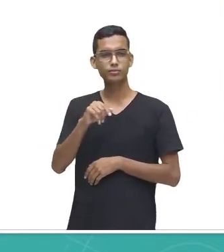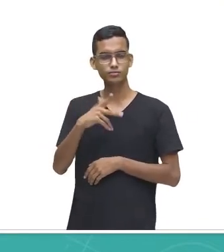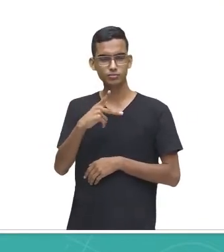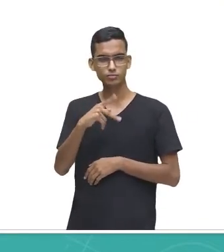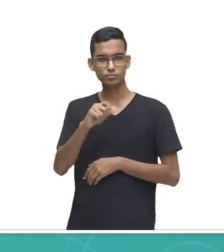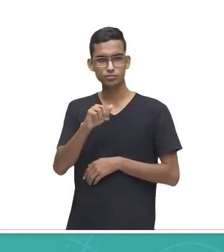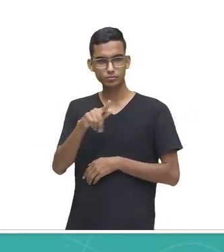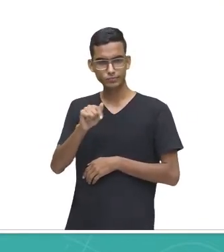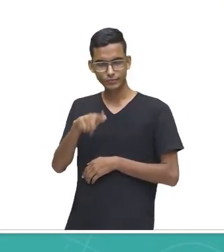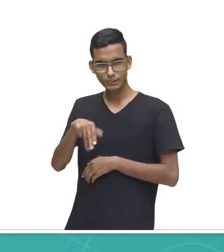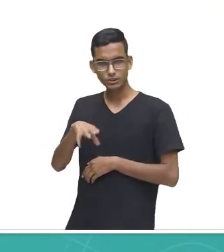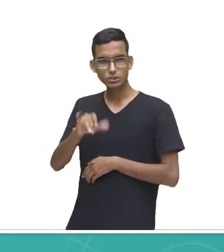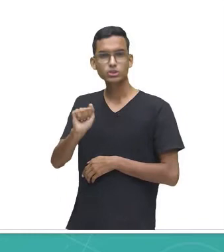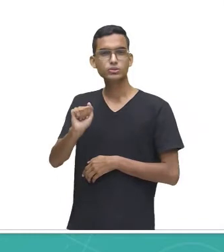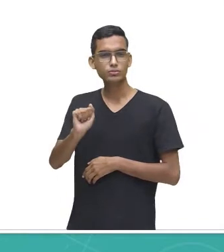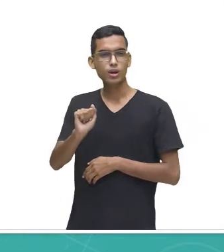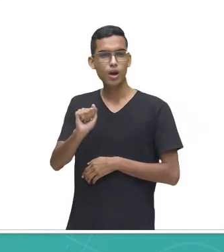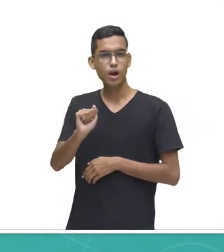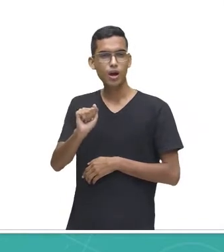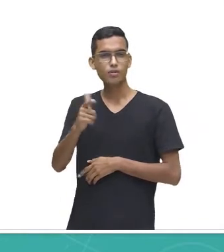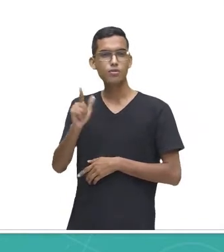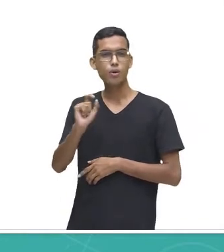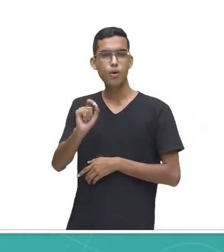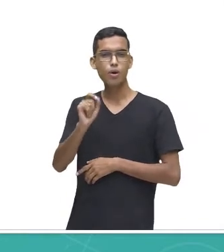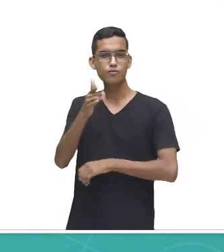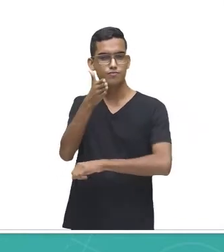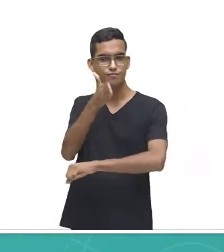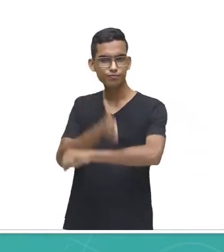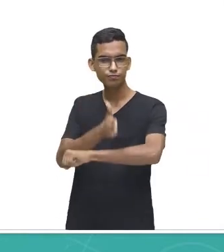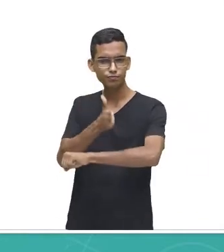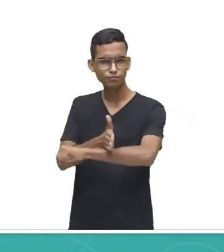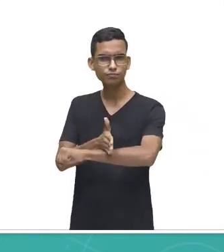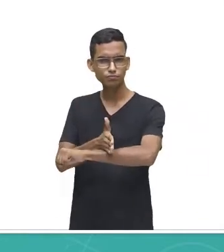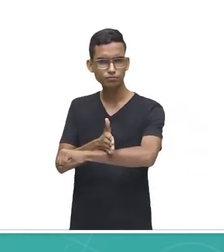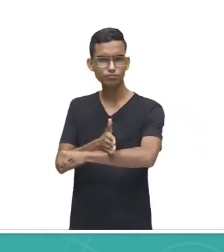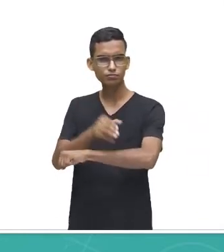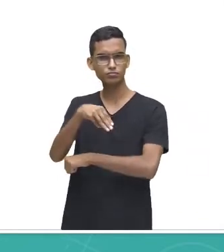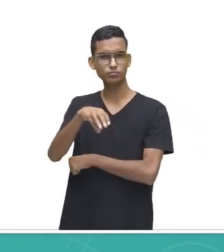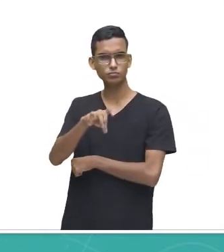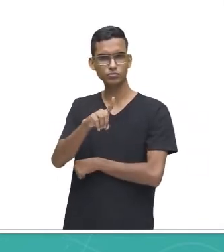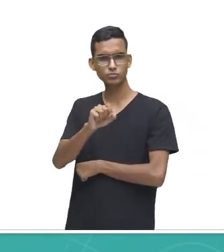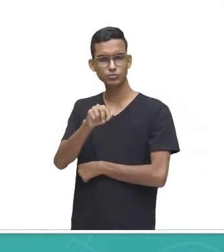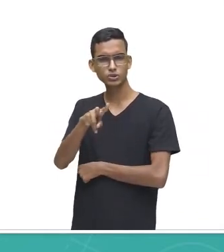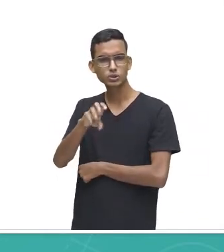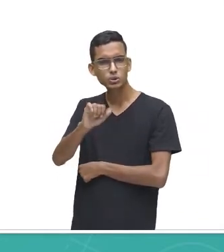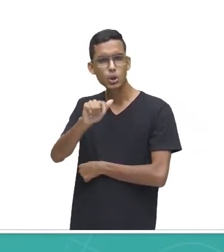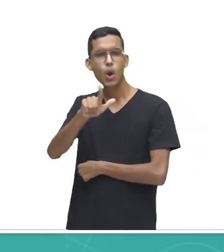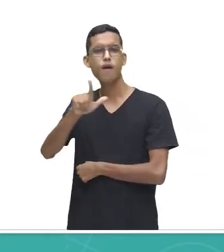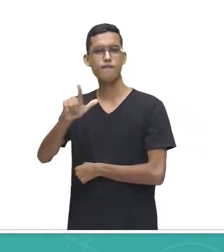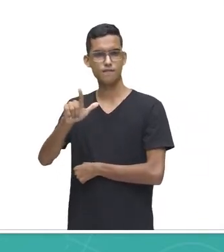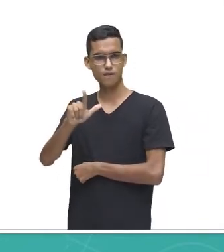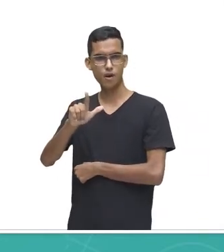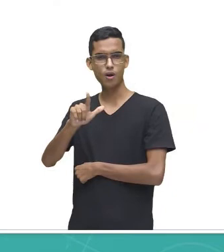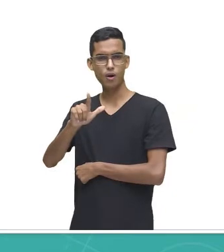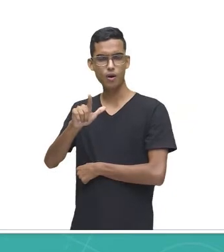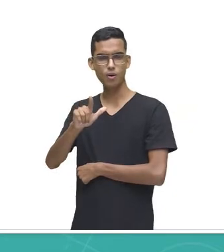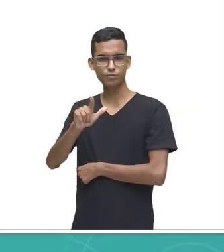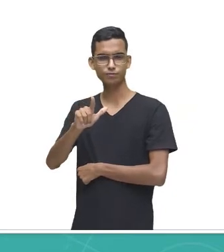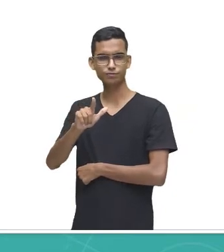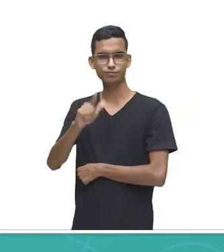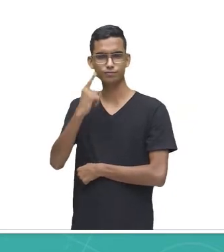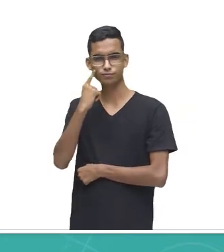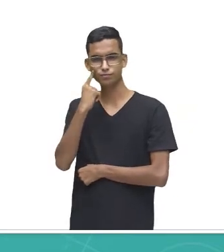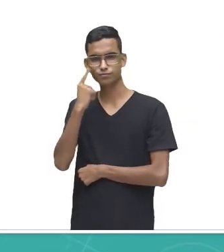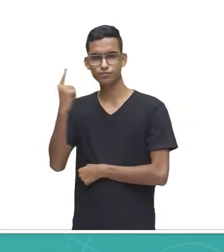a mudança de paradigma medieval, né? Que saiu da visão teocêntrica,